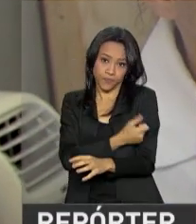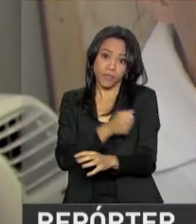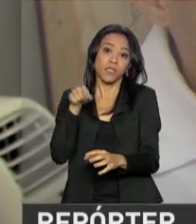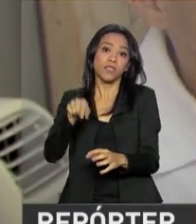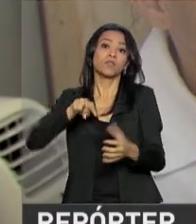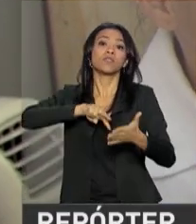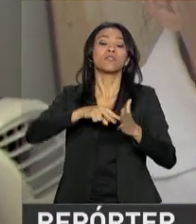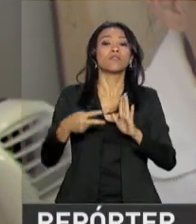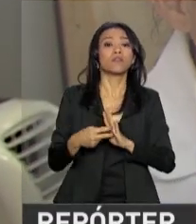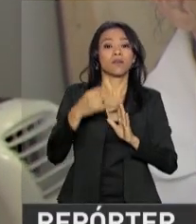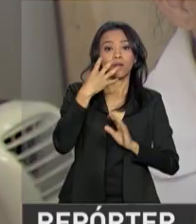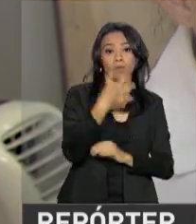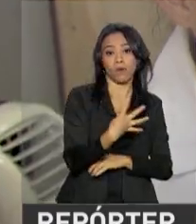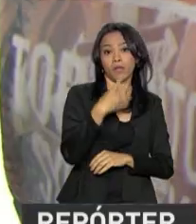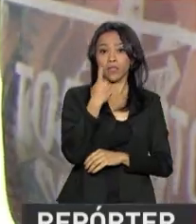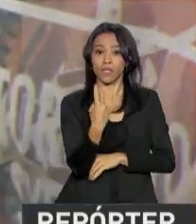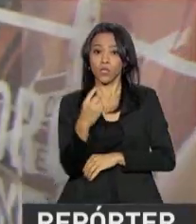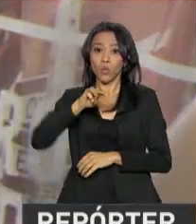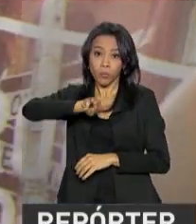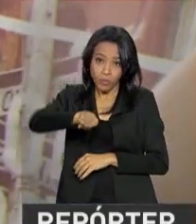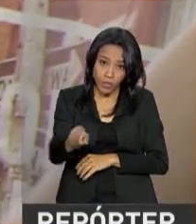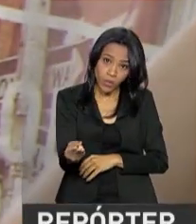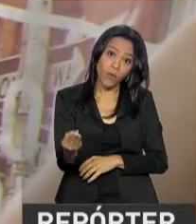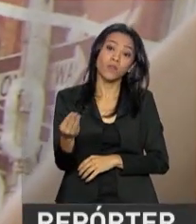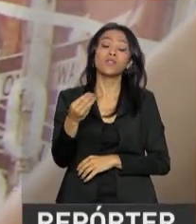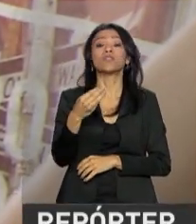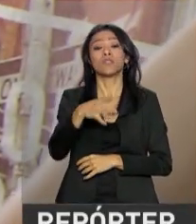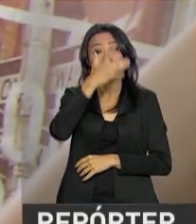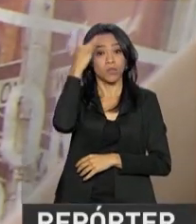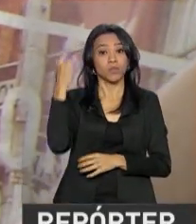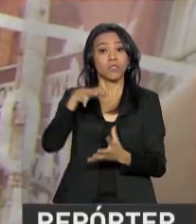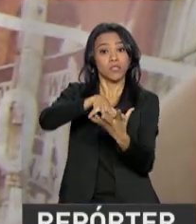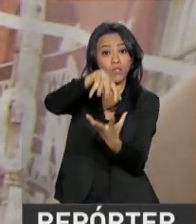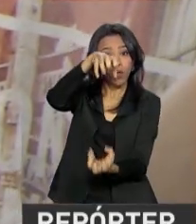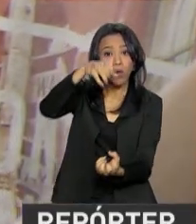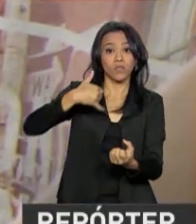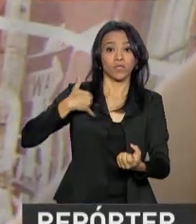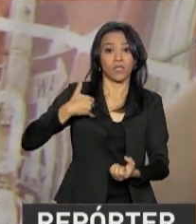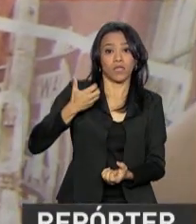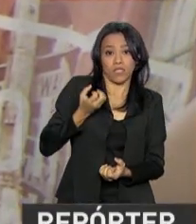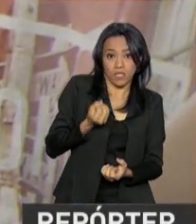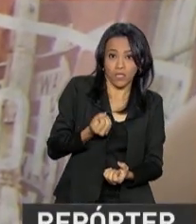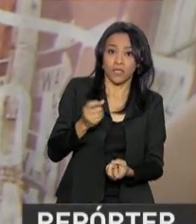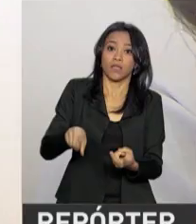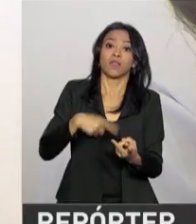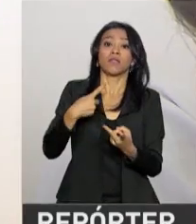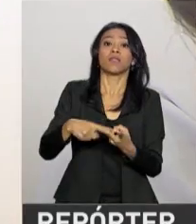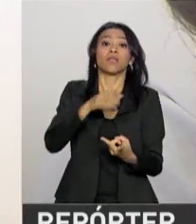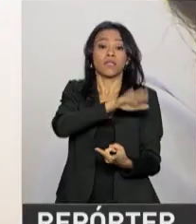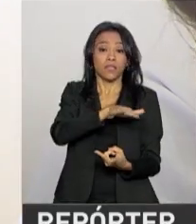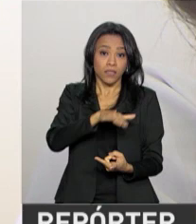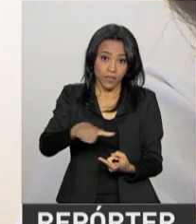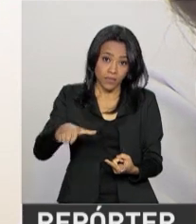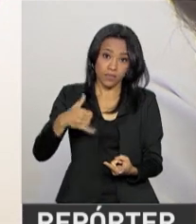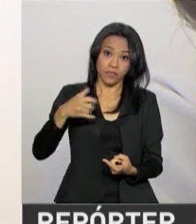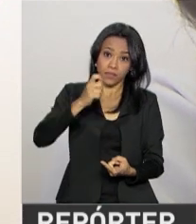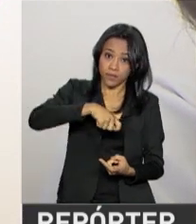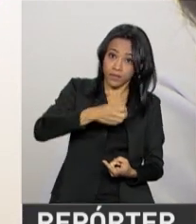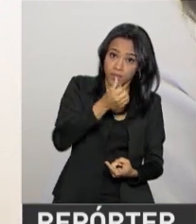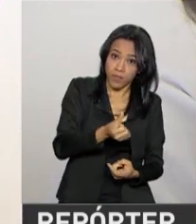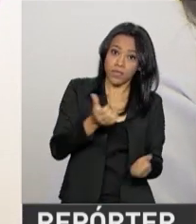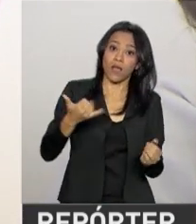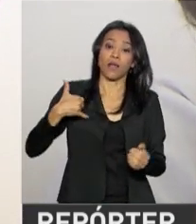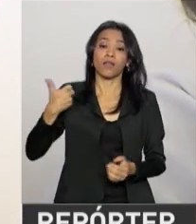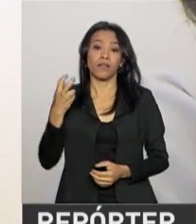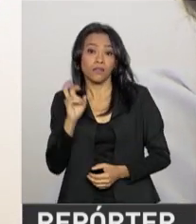milhões de pessoas entre idosos e crianças entre idosos a partir de 60 anos crianças de 6 meses a 5 anos trabalhadores de saúde